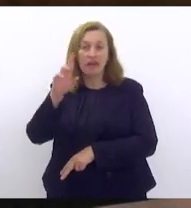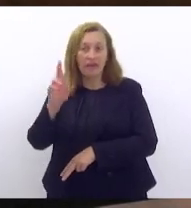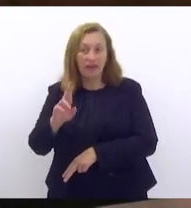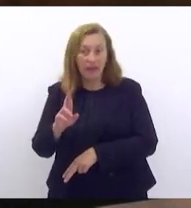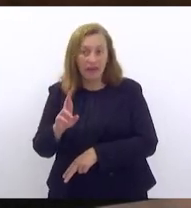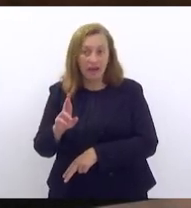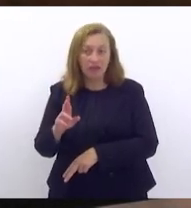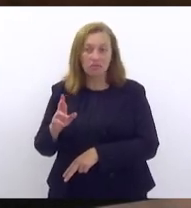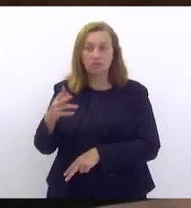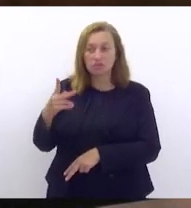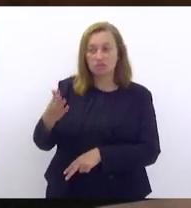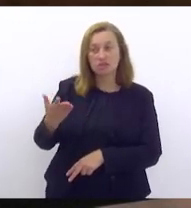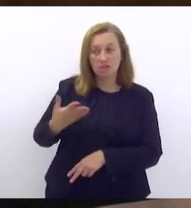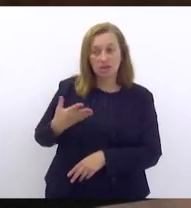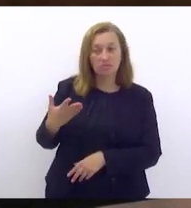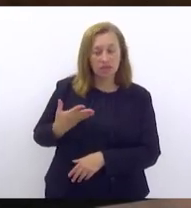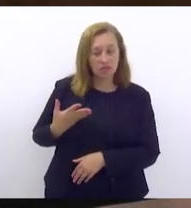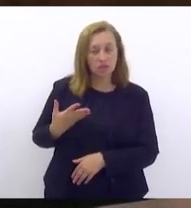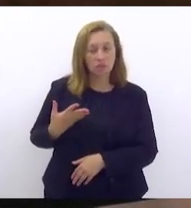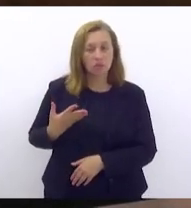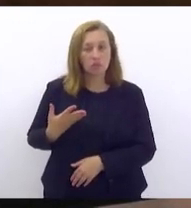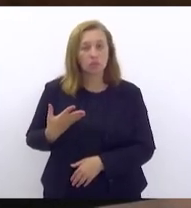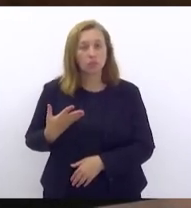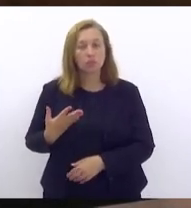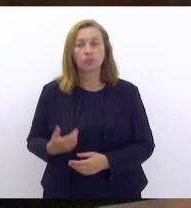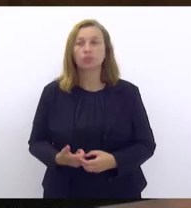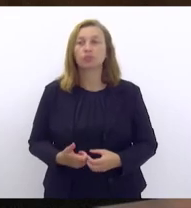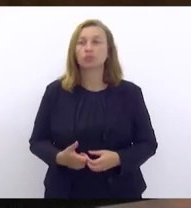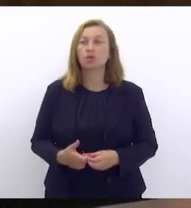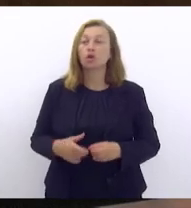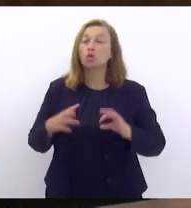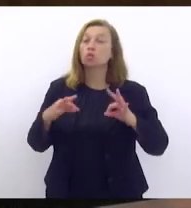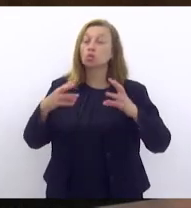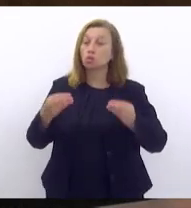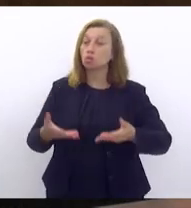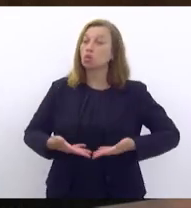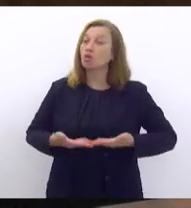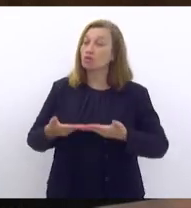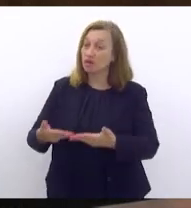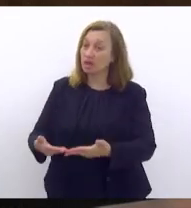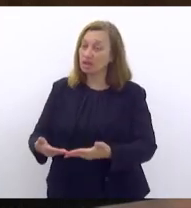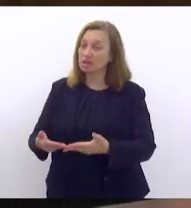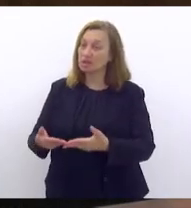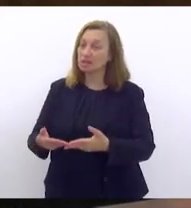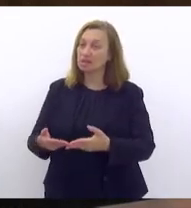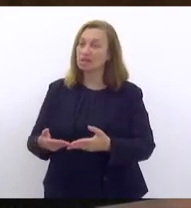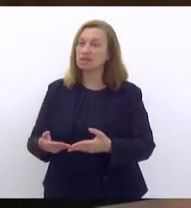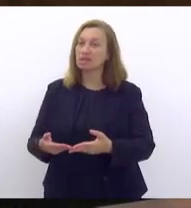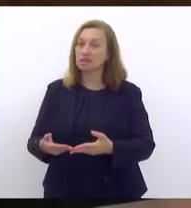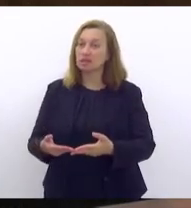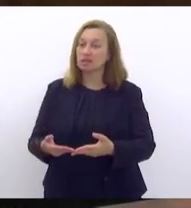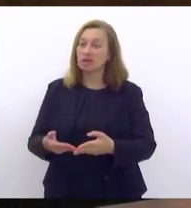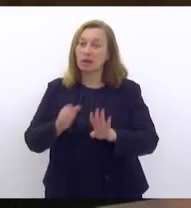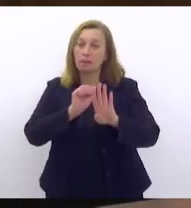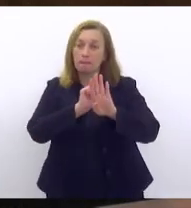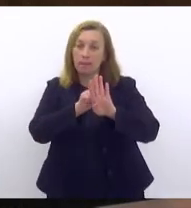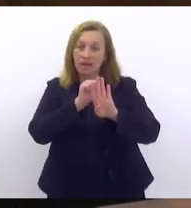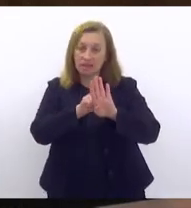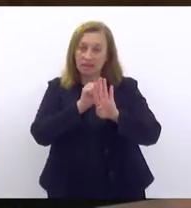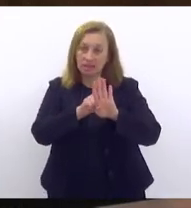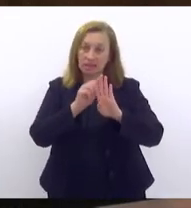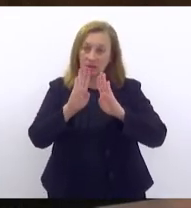os seus pais, que tudo que oferecerem, baterem na porta da casa da gente e